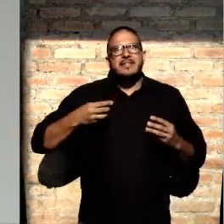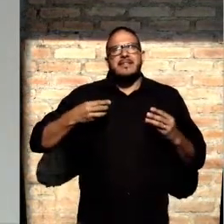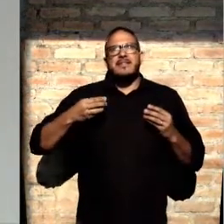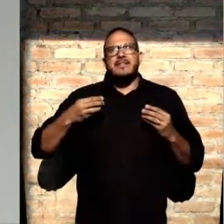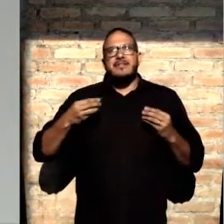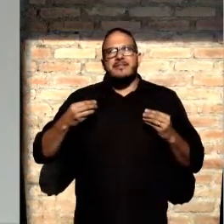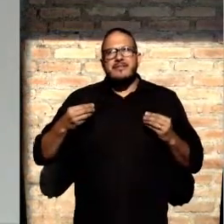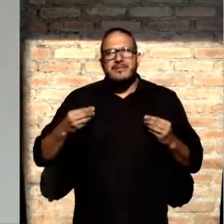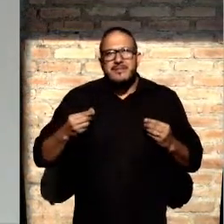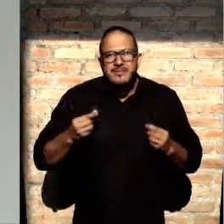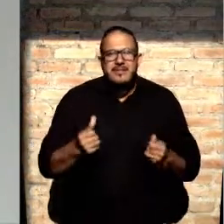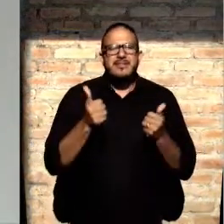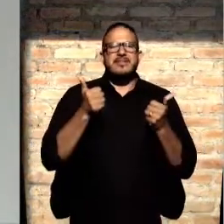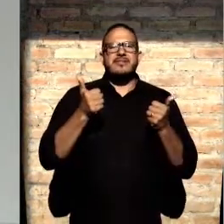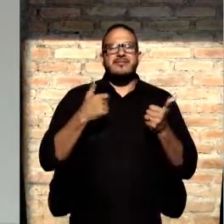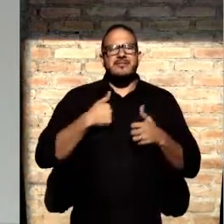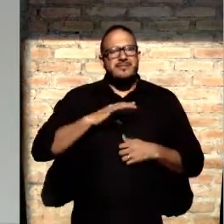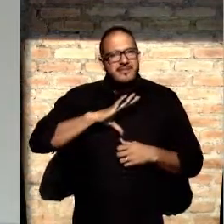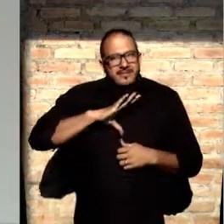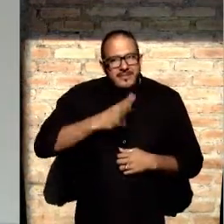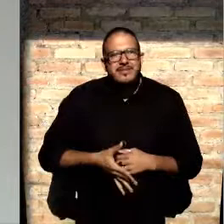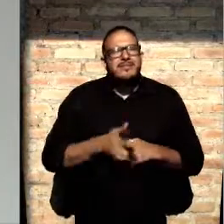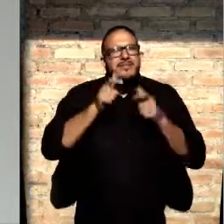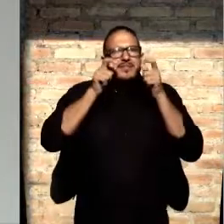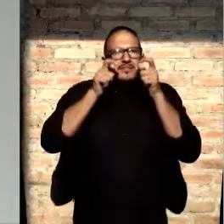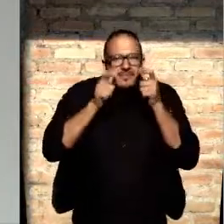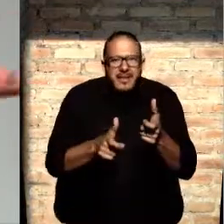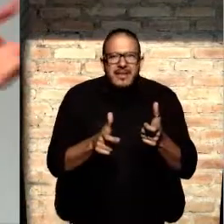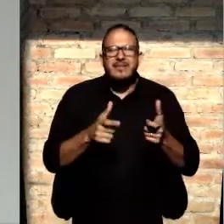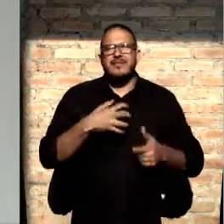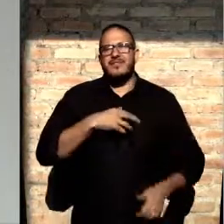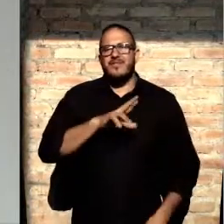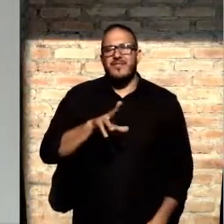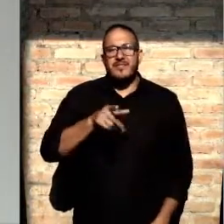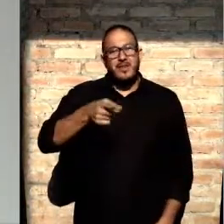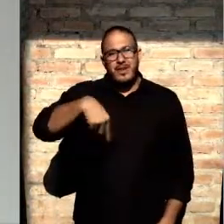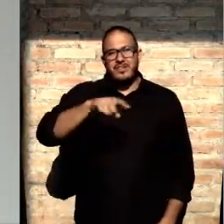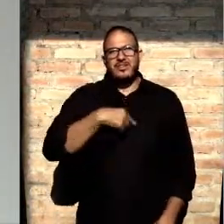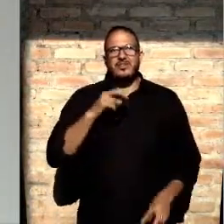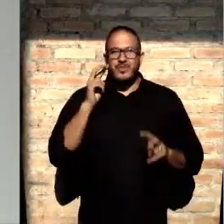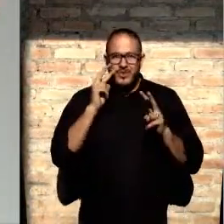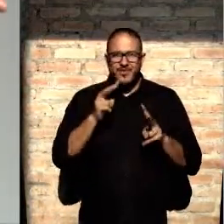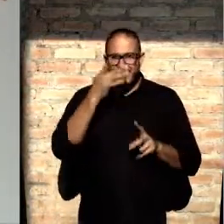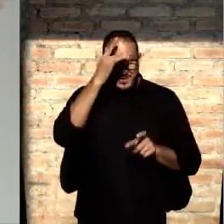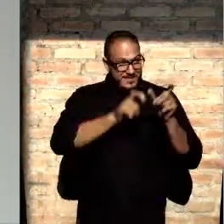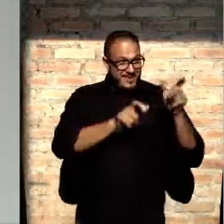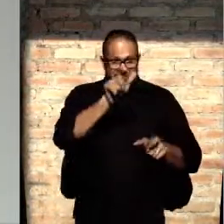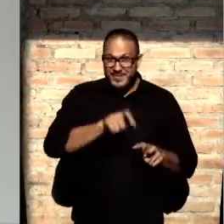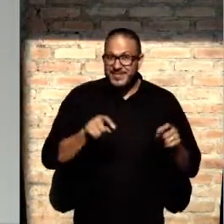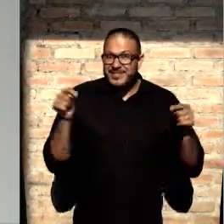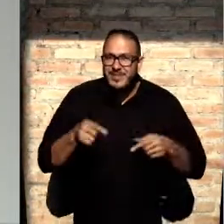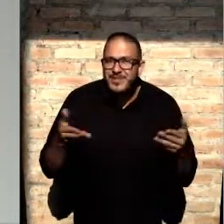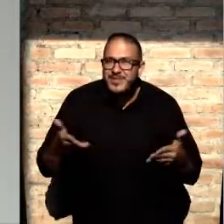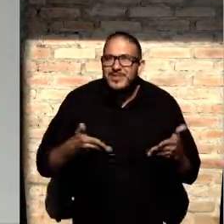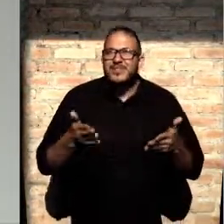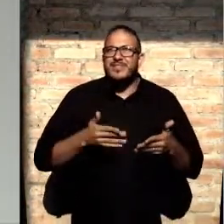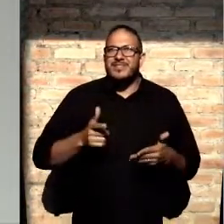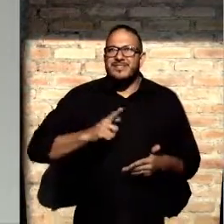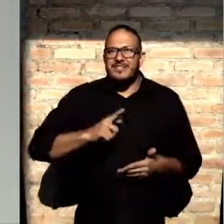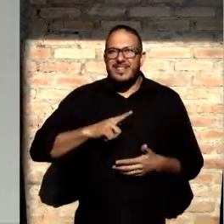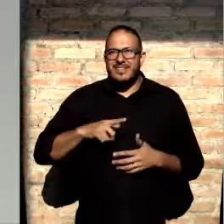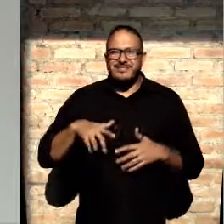esse comprometimento ele causa uma diferença imensa gente é que quando eu vejo gente aqui hoje eu tenho